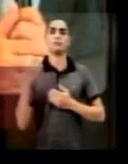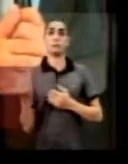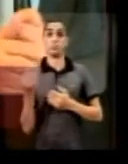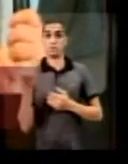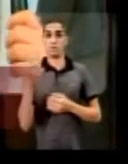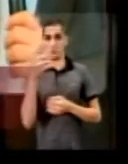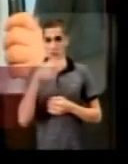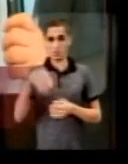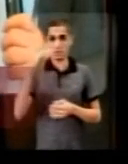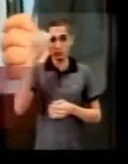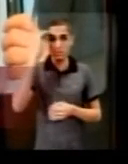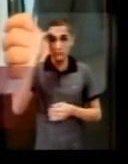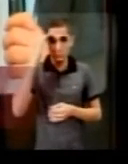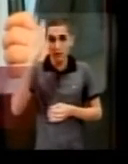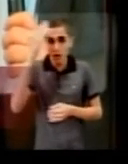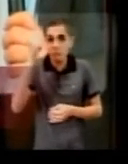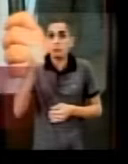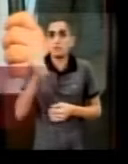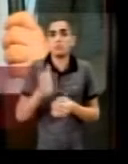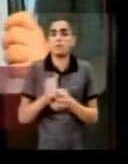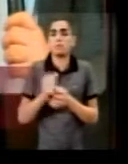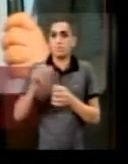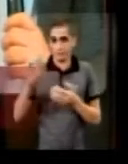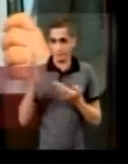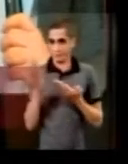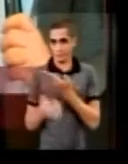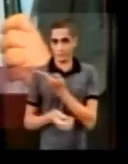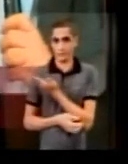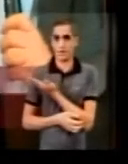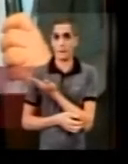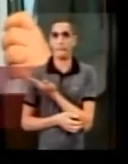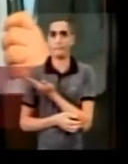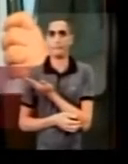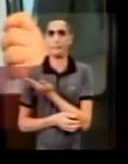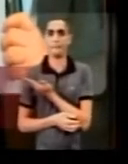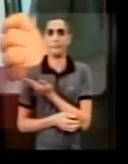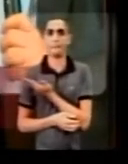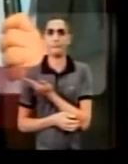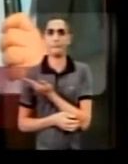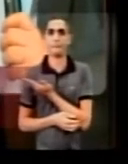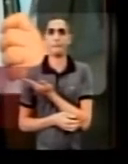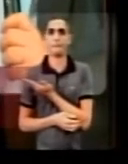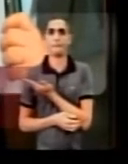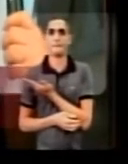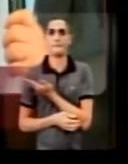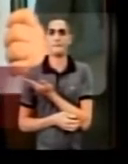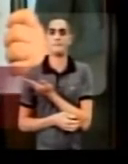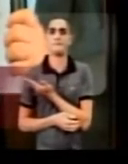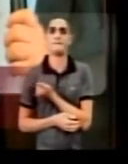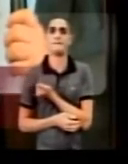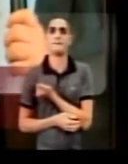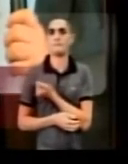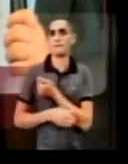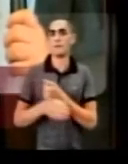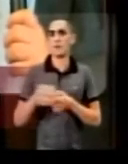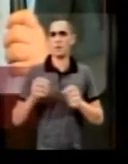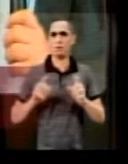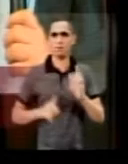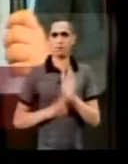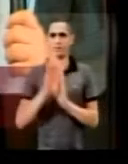vocês entendam isso. Olha lá, nosso pico de óbito foi na semana